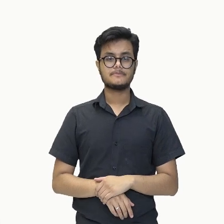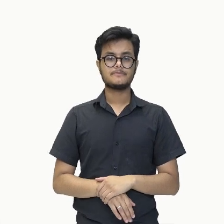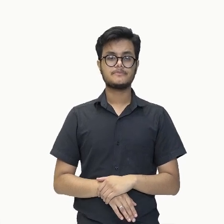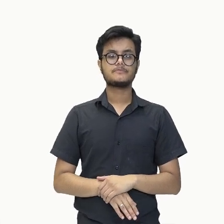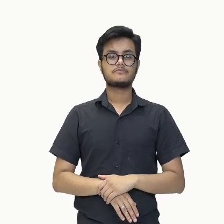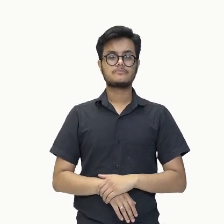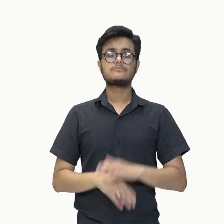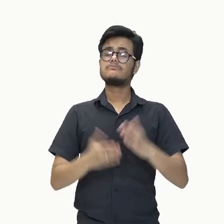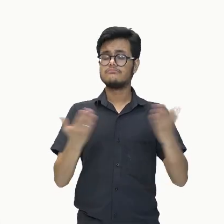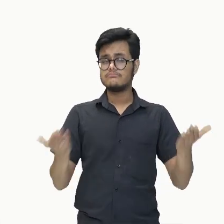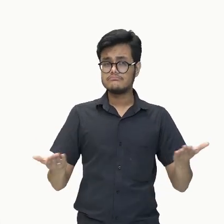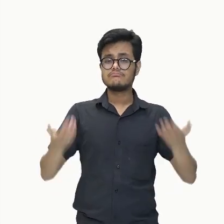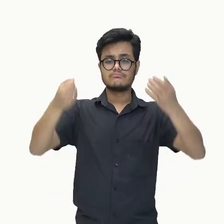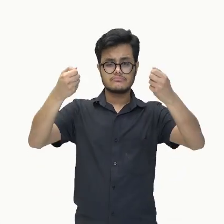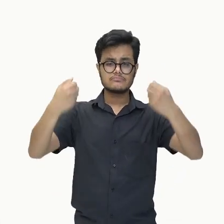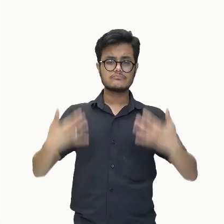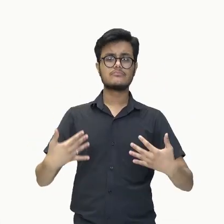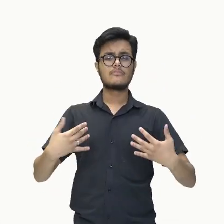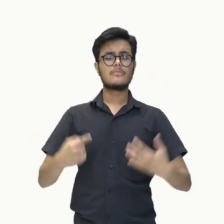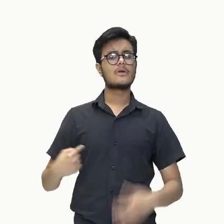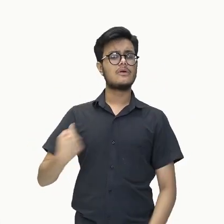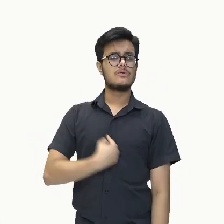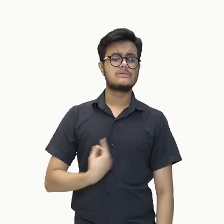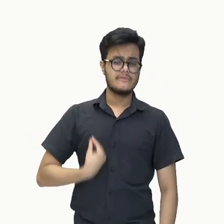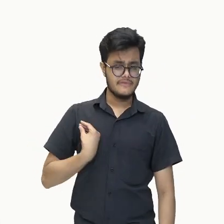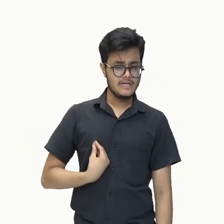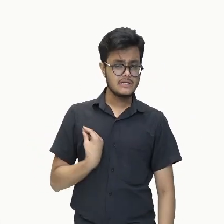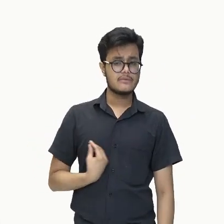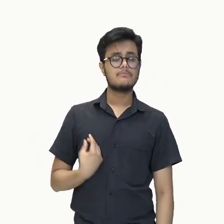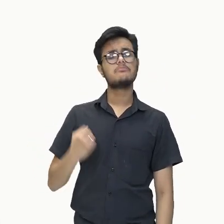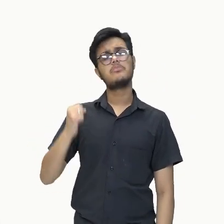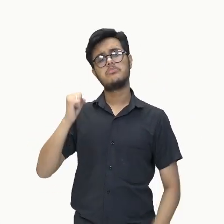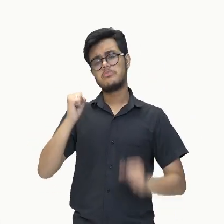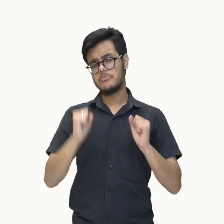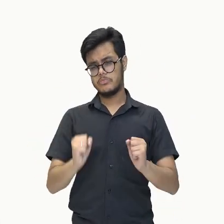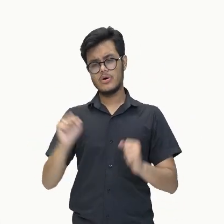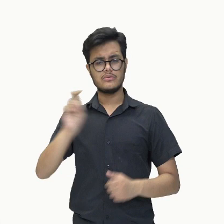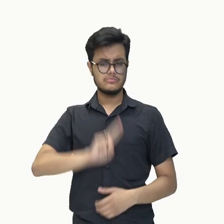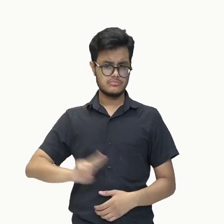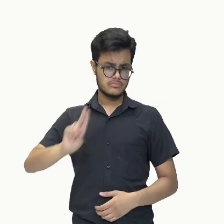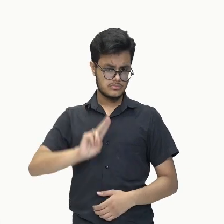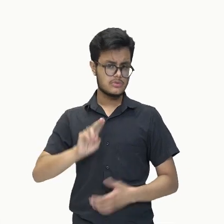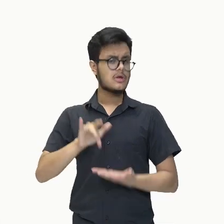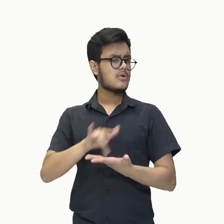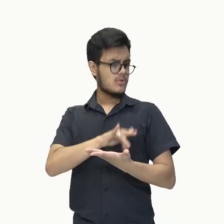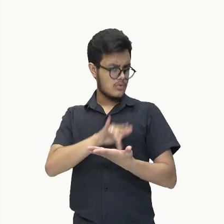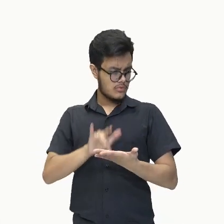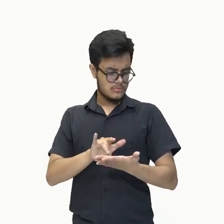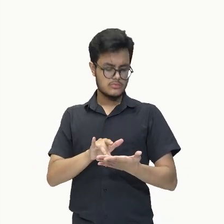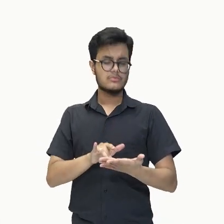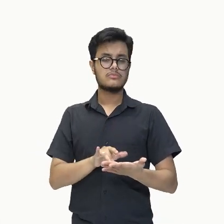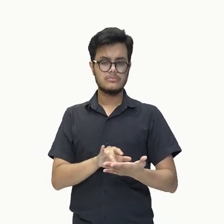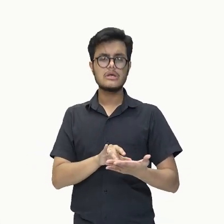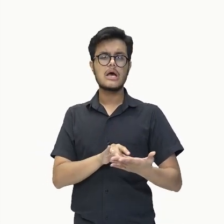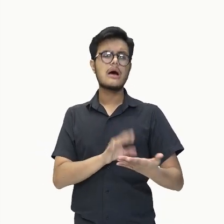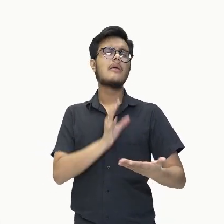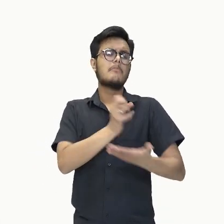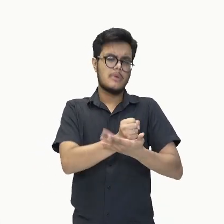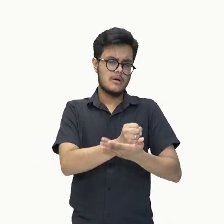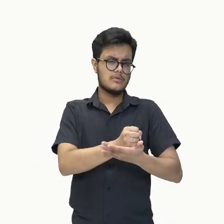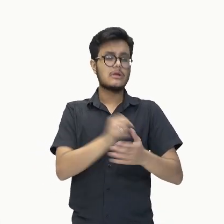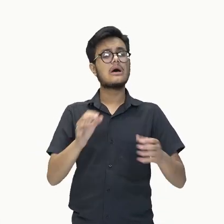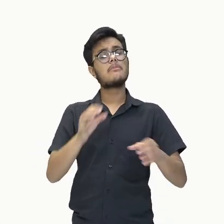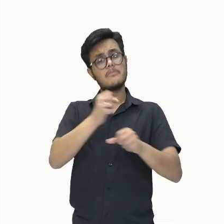atividades, né, do nosso dia a dia, aqui na aula, né, convém você pegar e desenvolver as habilidades lá com